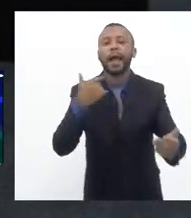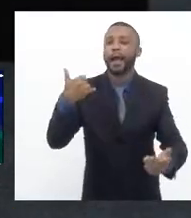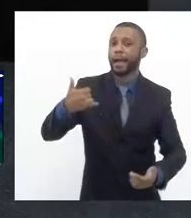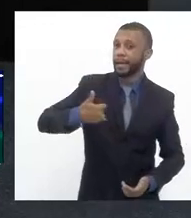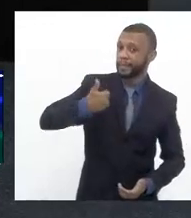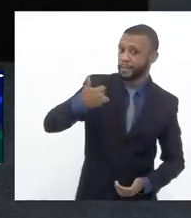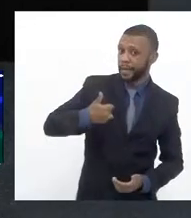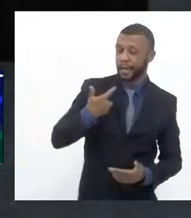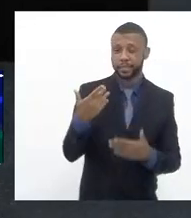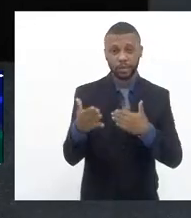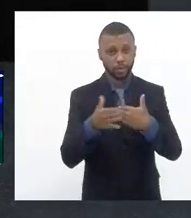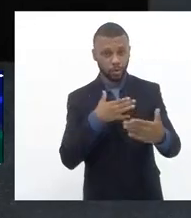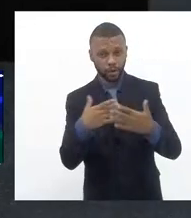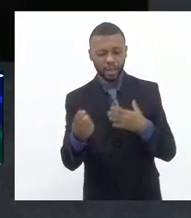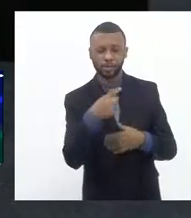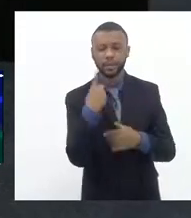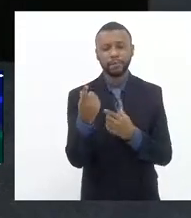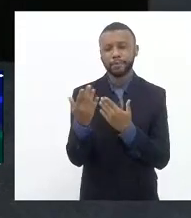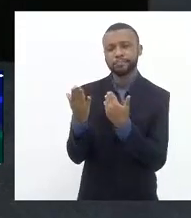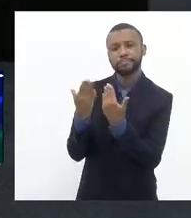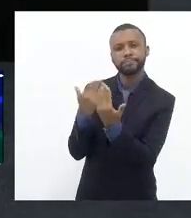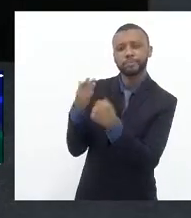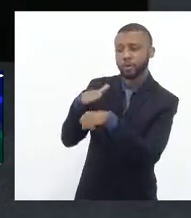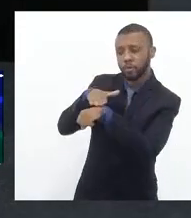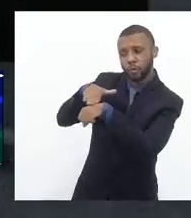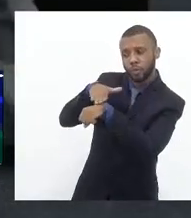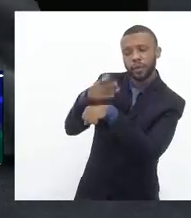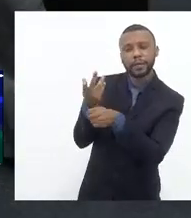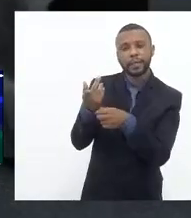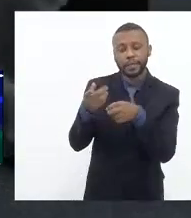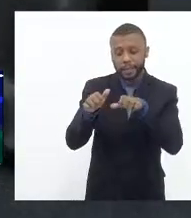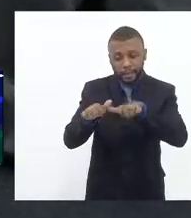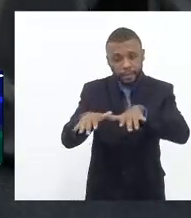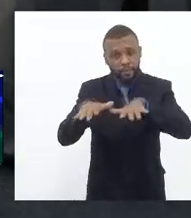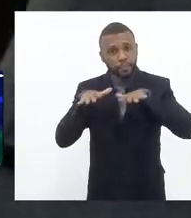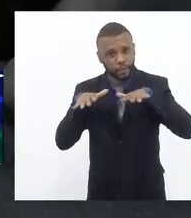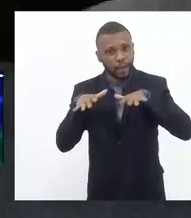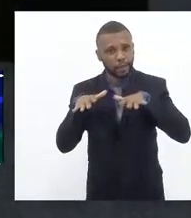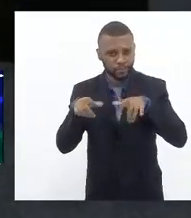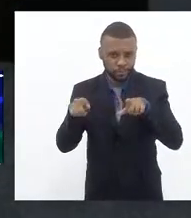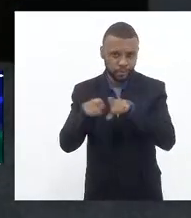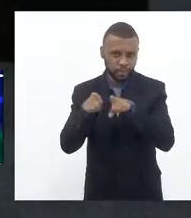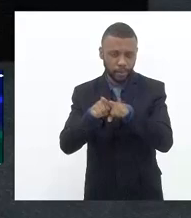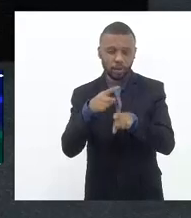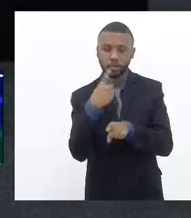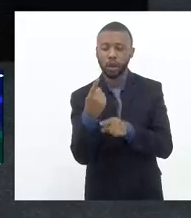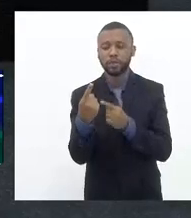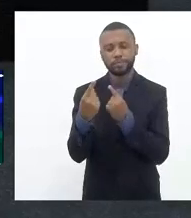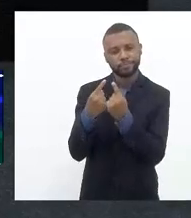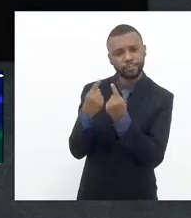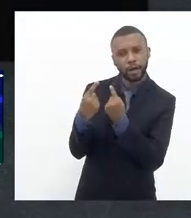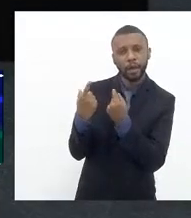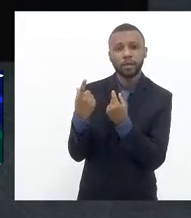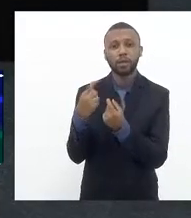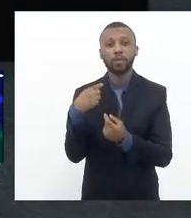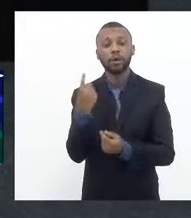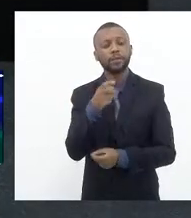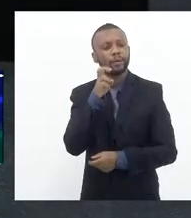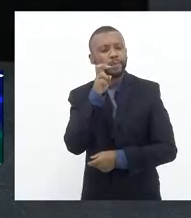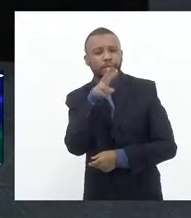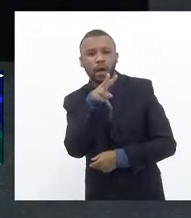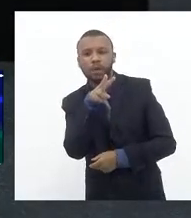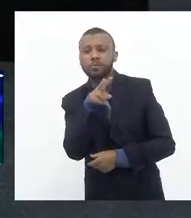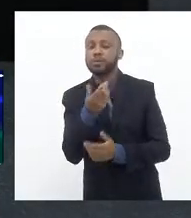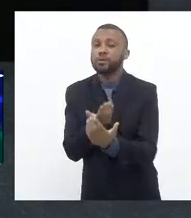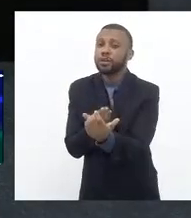idade. Acabando de conversar aqui dentro do plenário também, a gente está vendo os jovens,